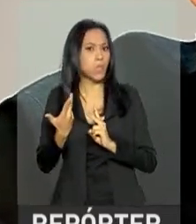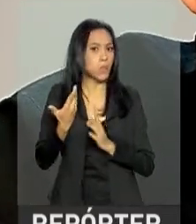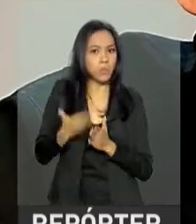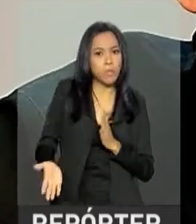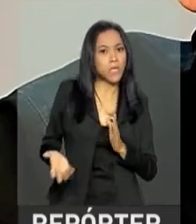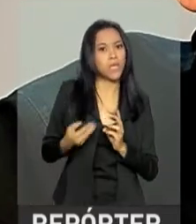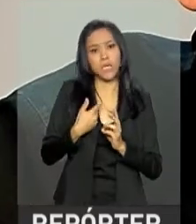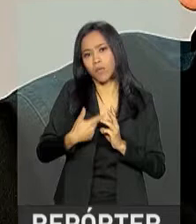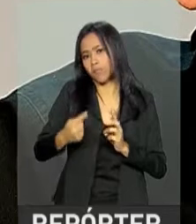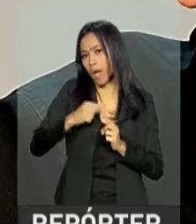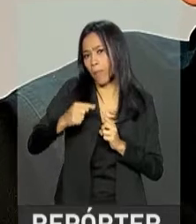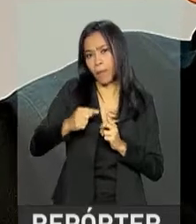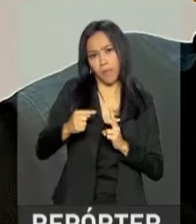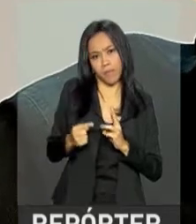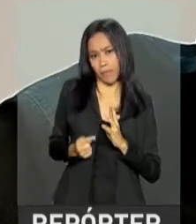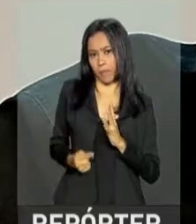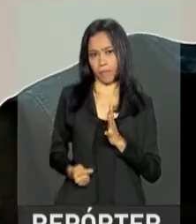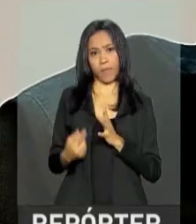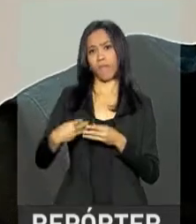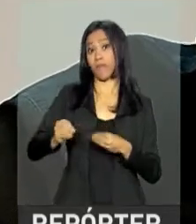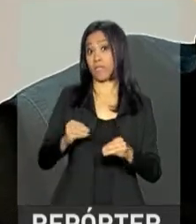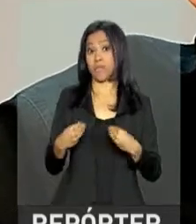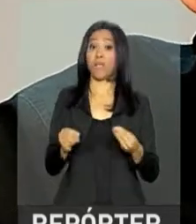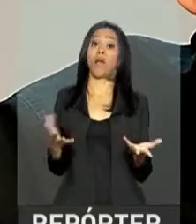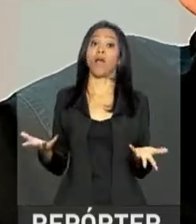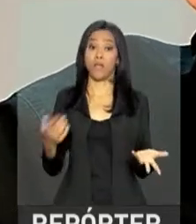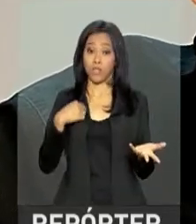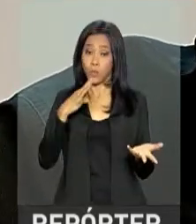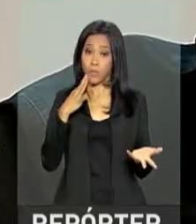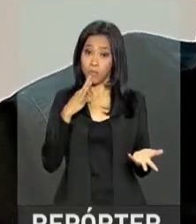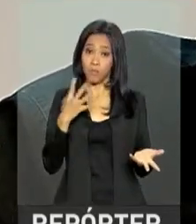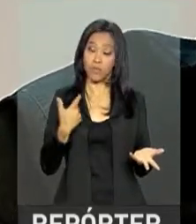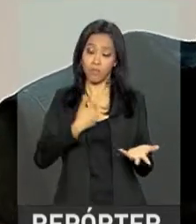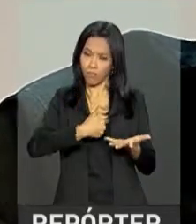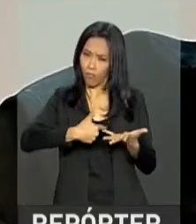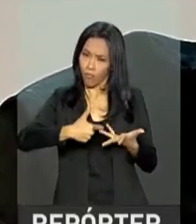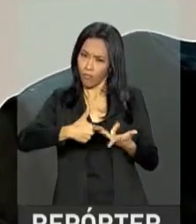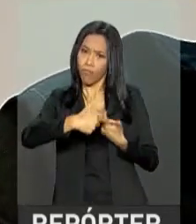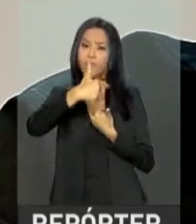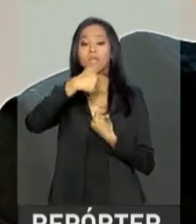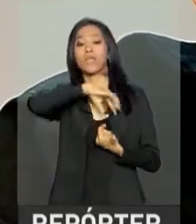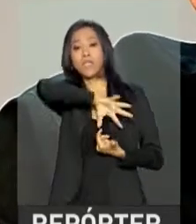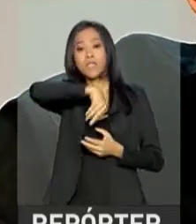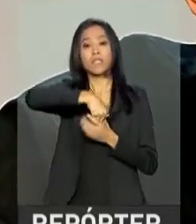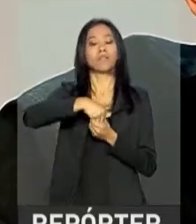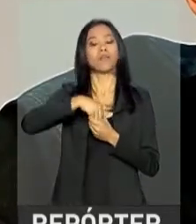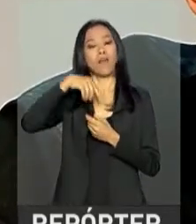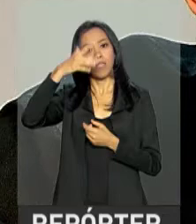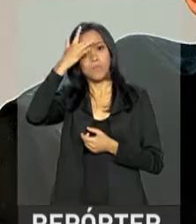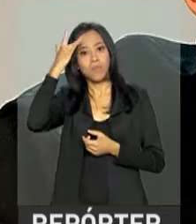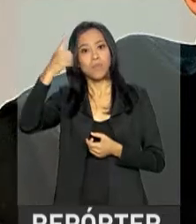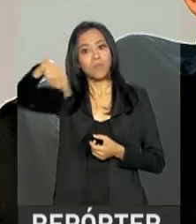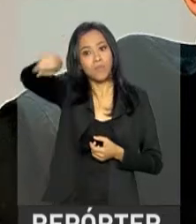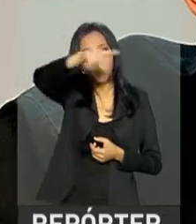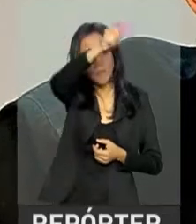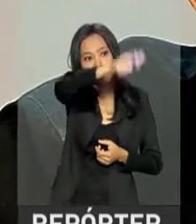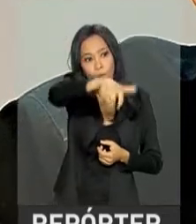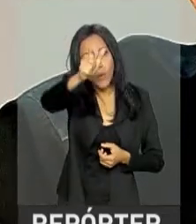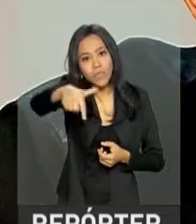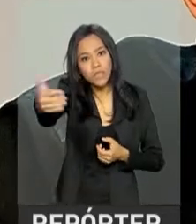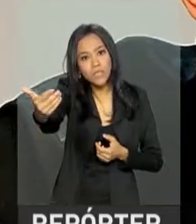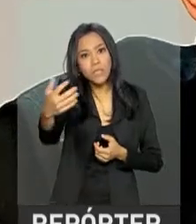é a flexibilidade para investir liquidez tudo isso faz com que os investidores se